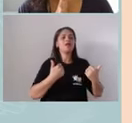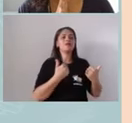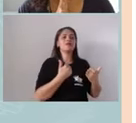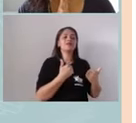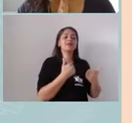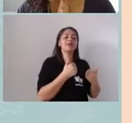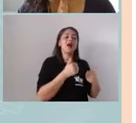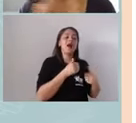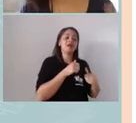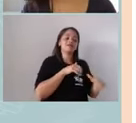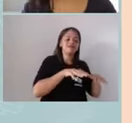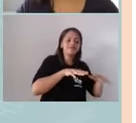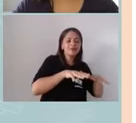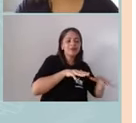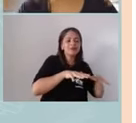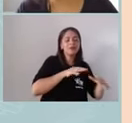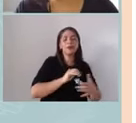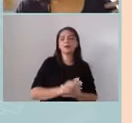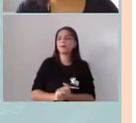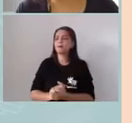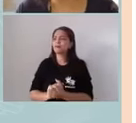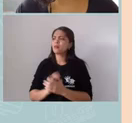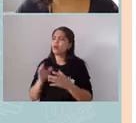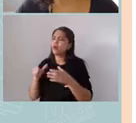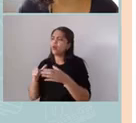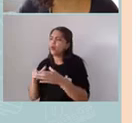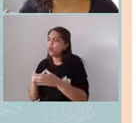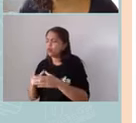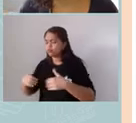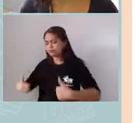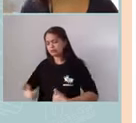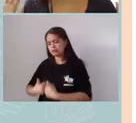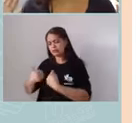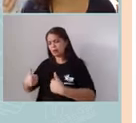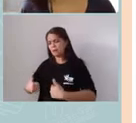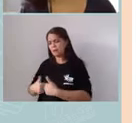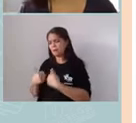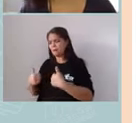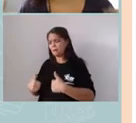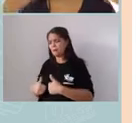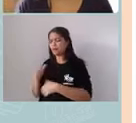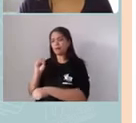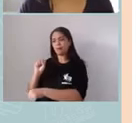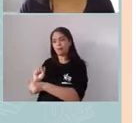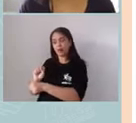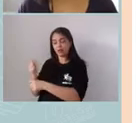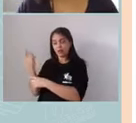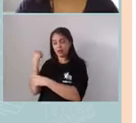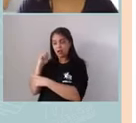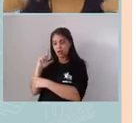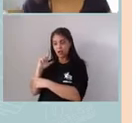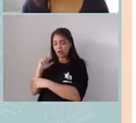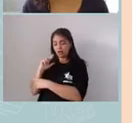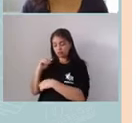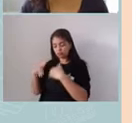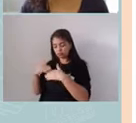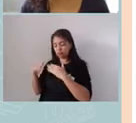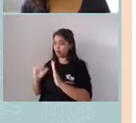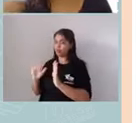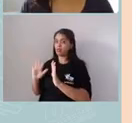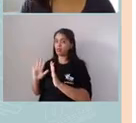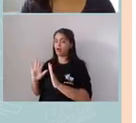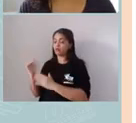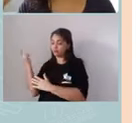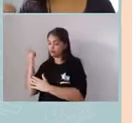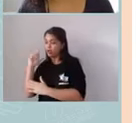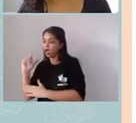imunidade passiva, né, que é quando a gente recebe esses anticorpos, né, passivamente, nosso corpo não precisa produzir, a gente vai receber eles prontos.